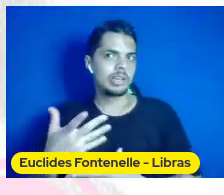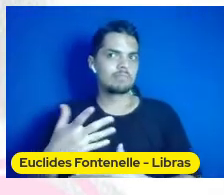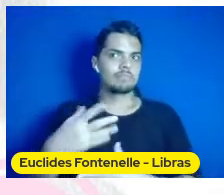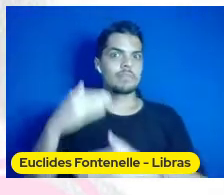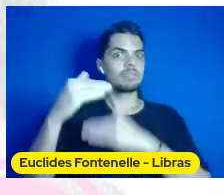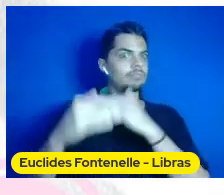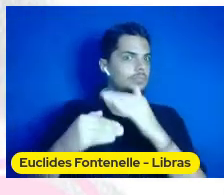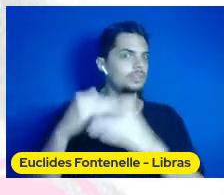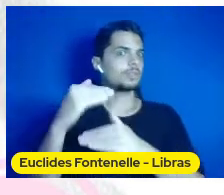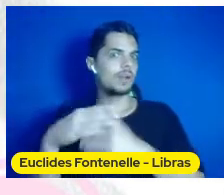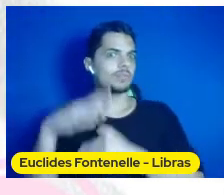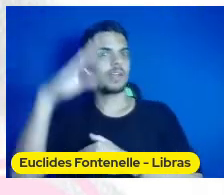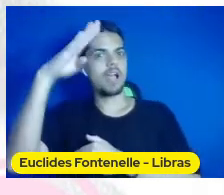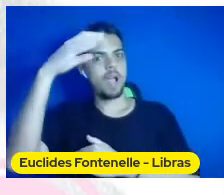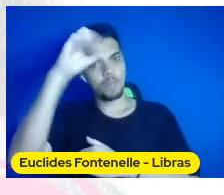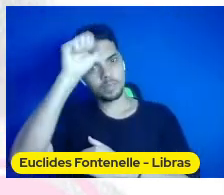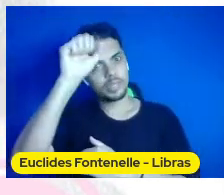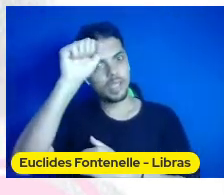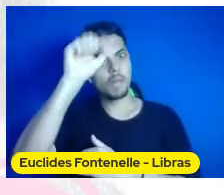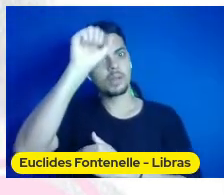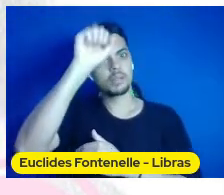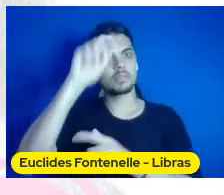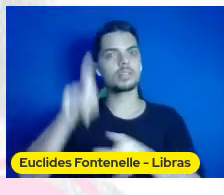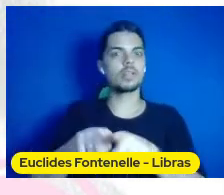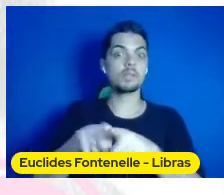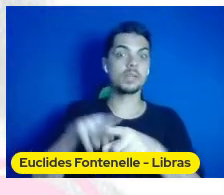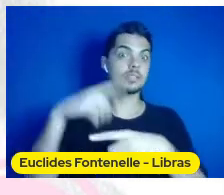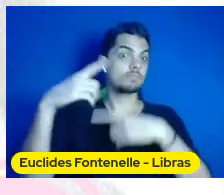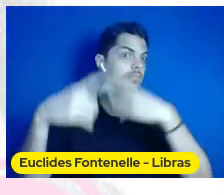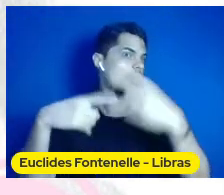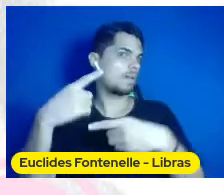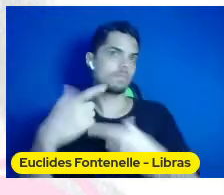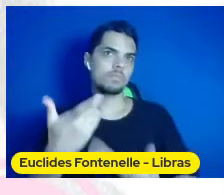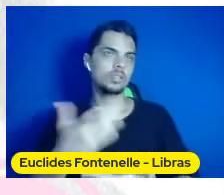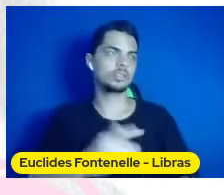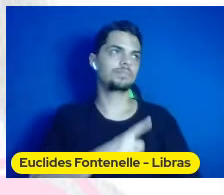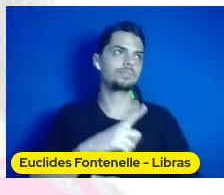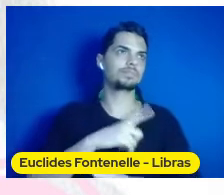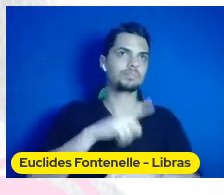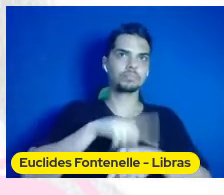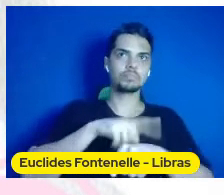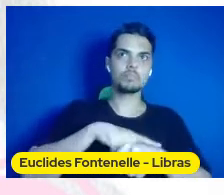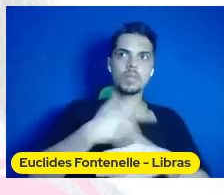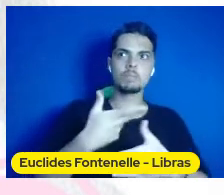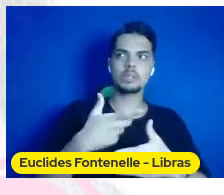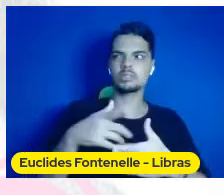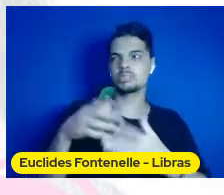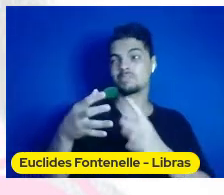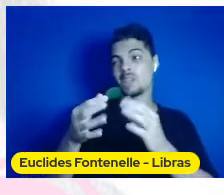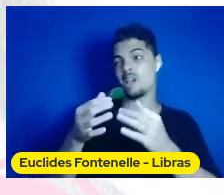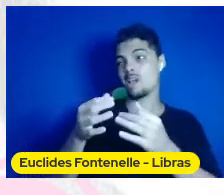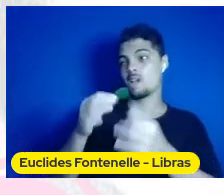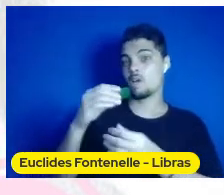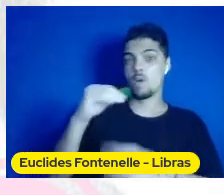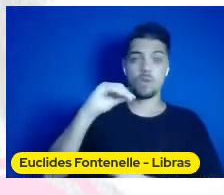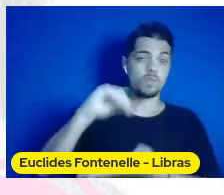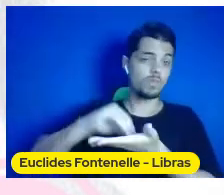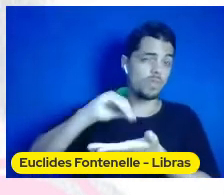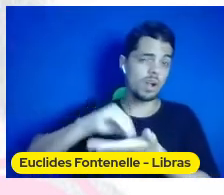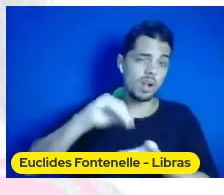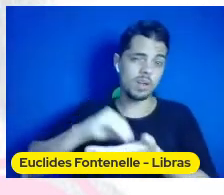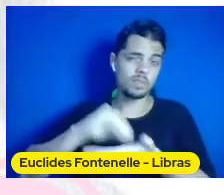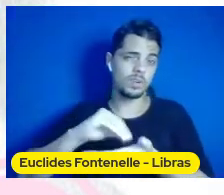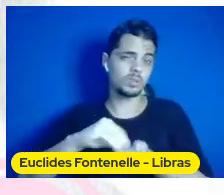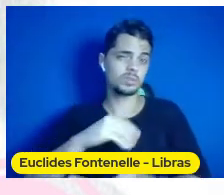comecei a evoluir nessa área. Foi quando teve um período que o nosso estúdio ele se desfez por falta um pouco assim de maturidade,